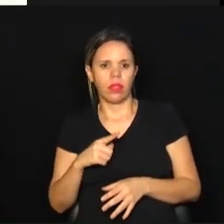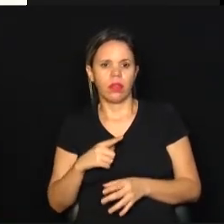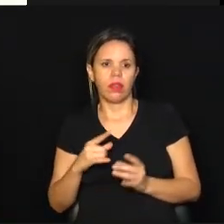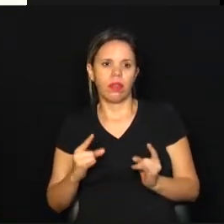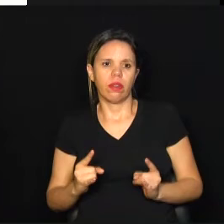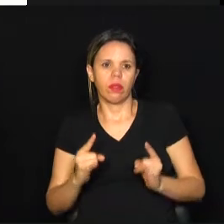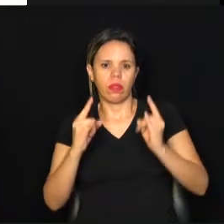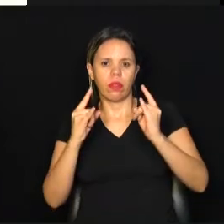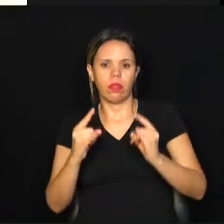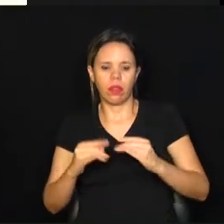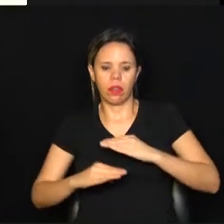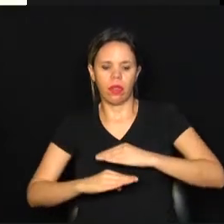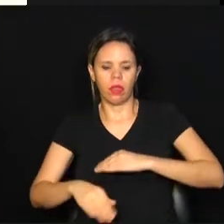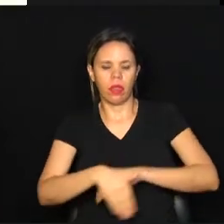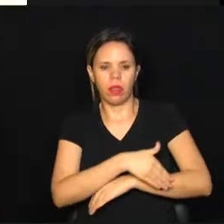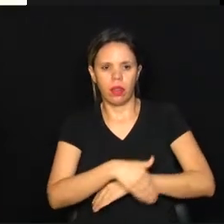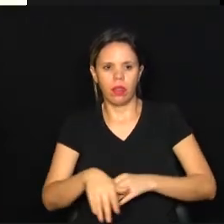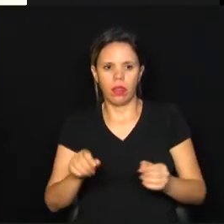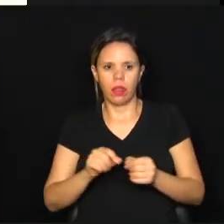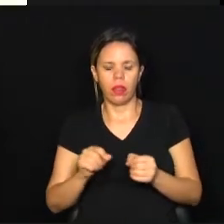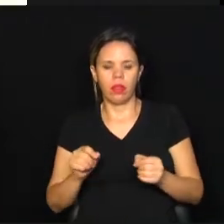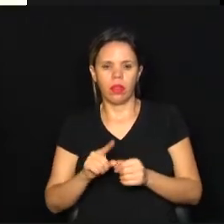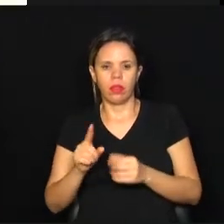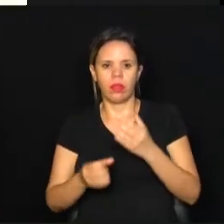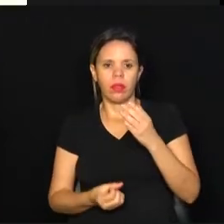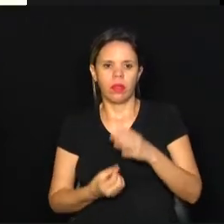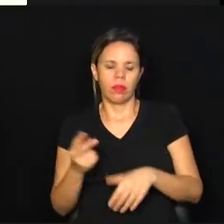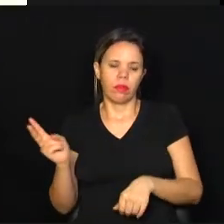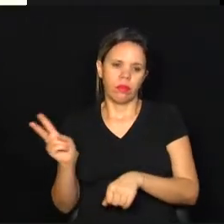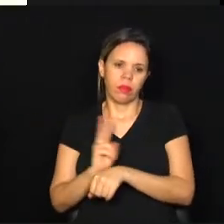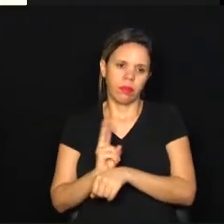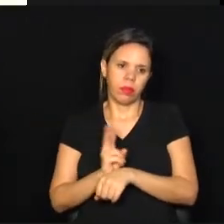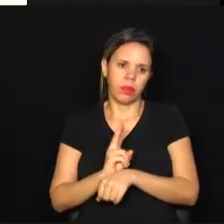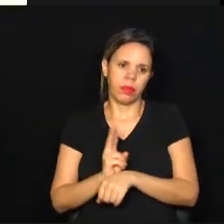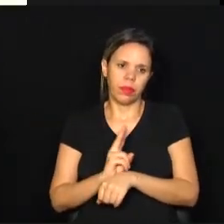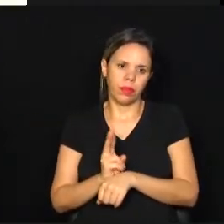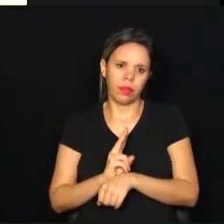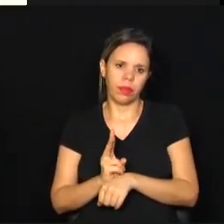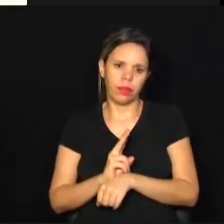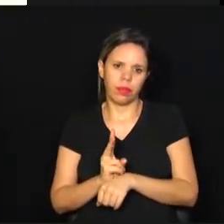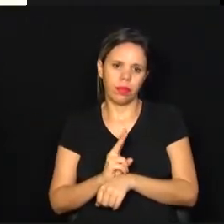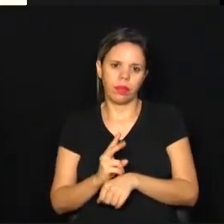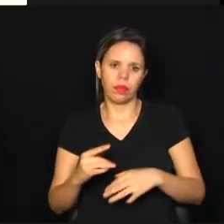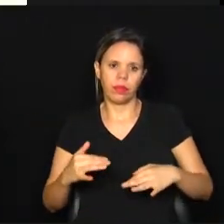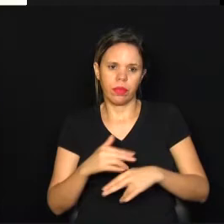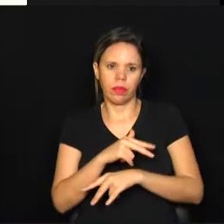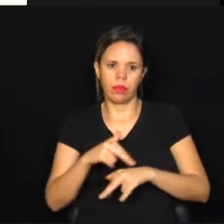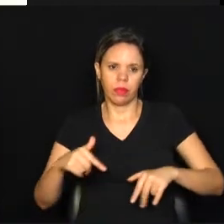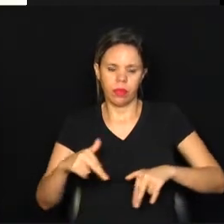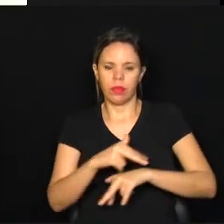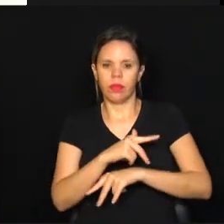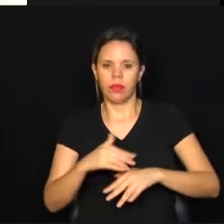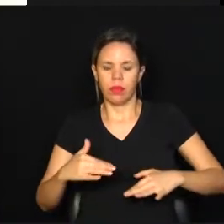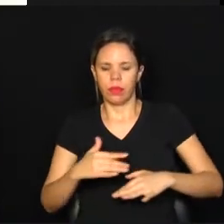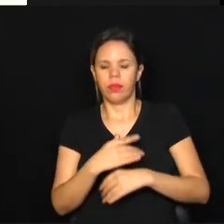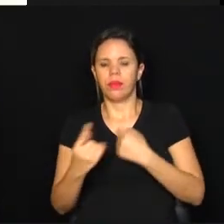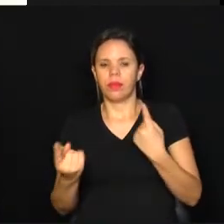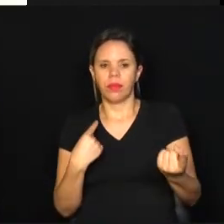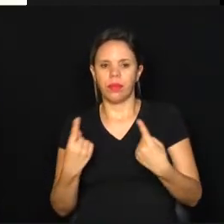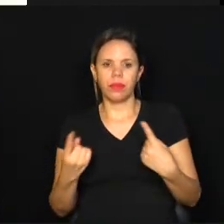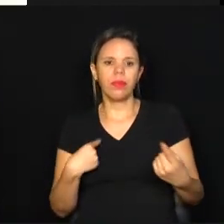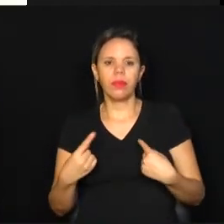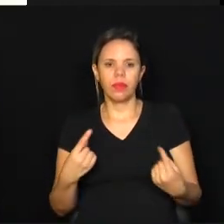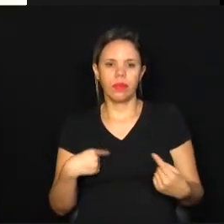alinhamento da rua, você faz com que isso crie uma segurança também ao trafegar por essas ruas e avenidas dentro do